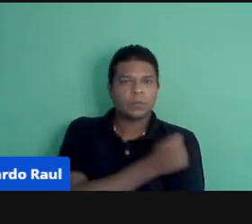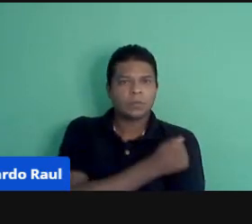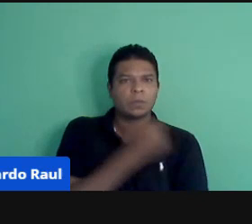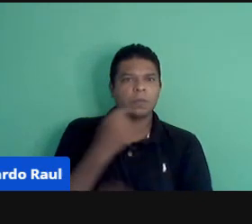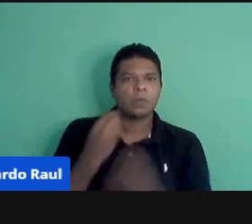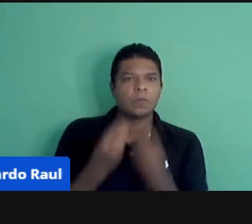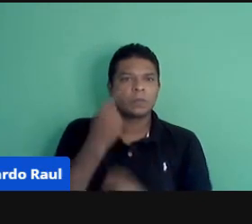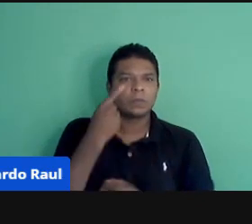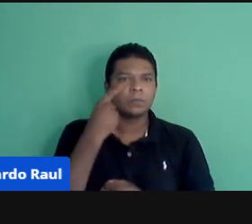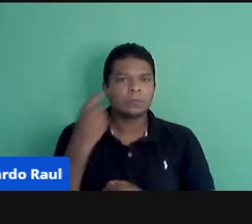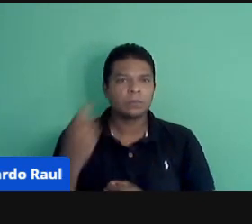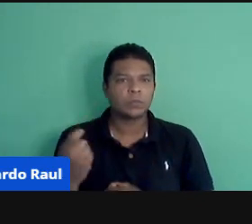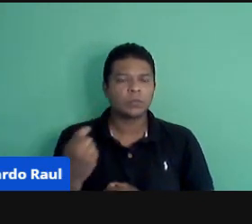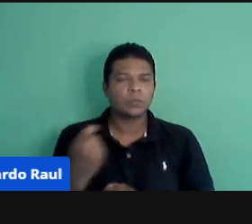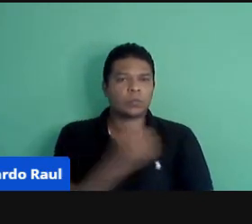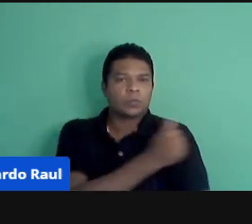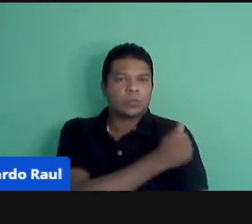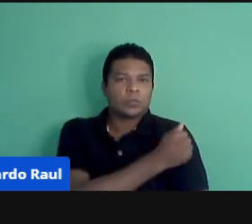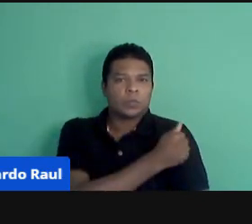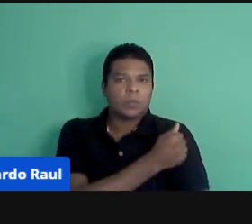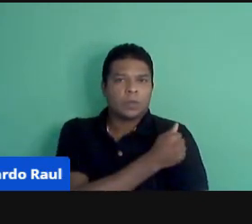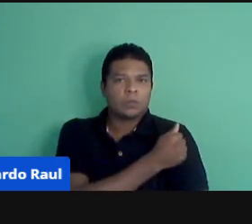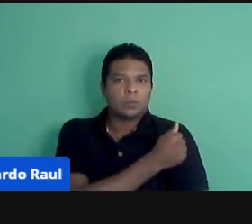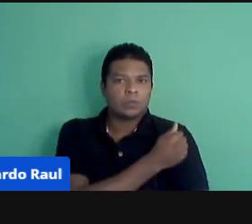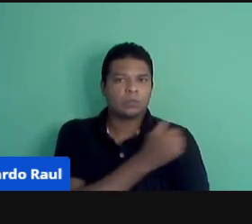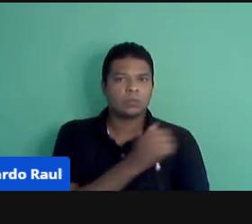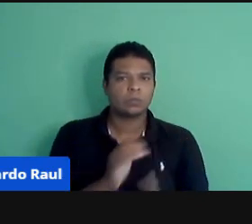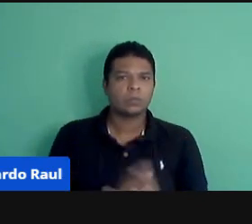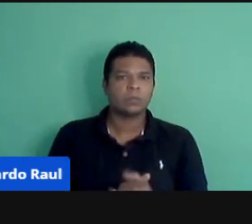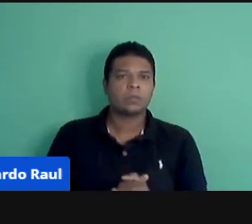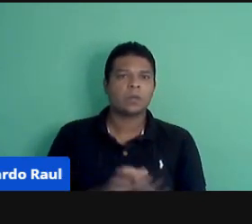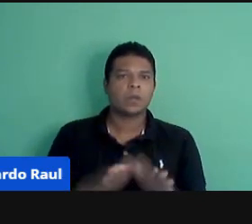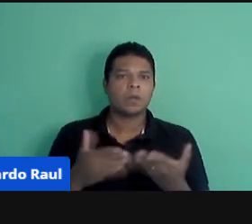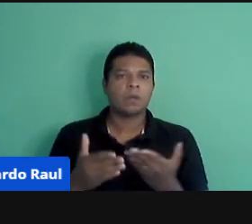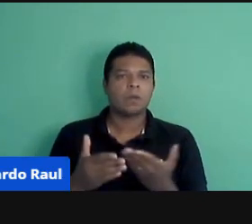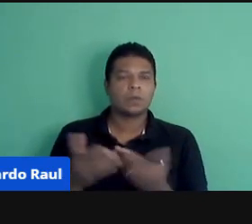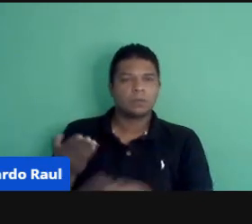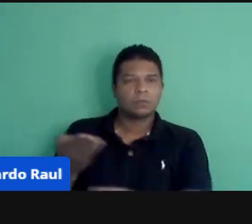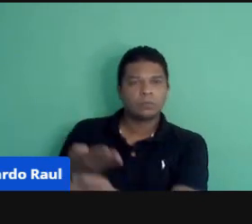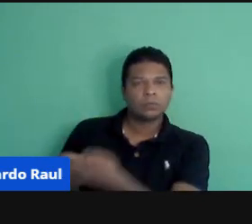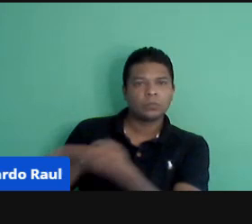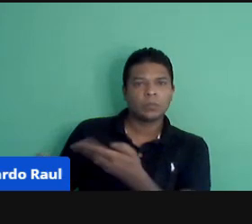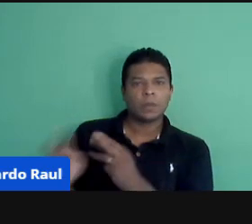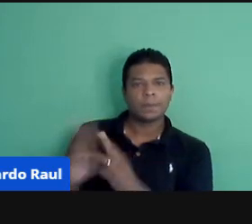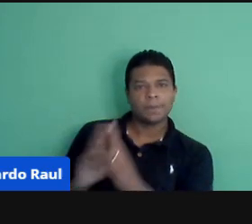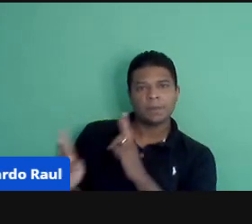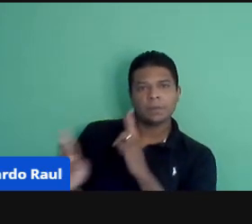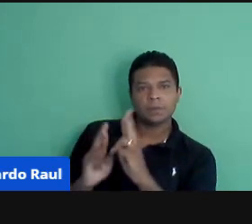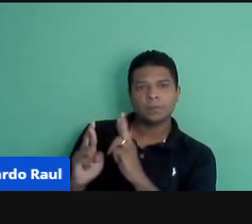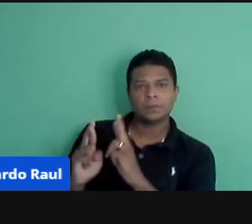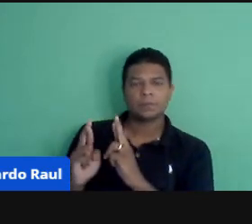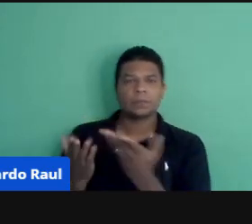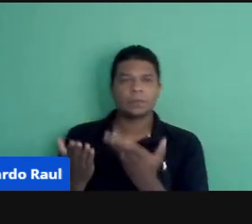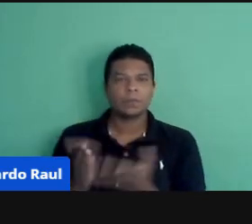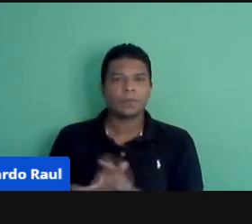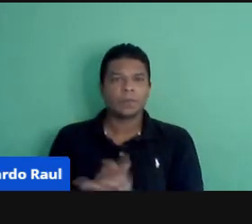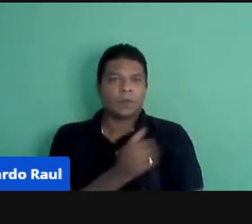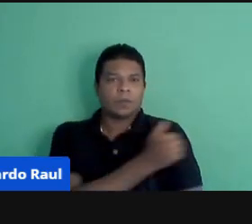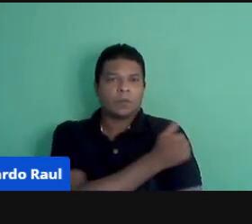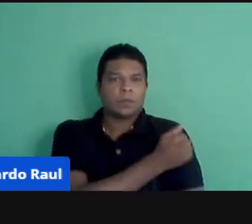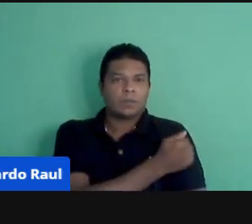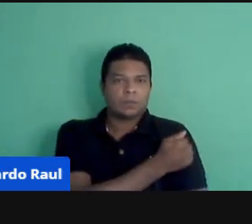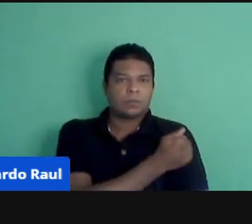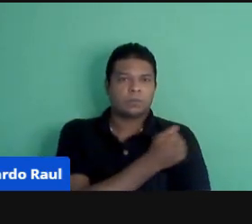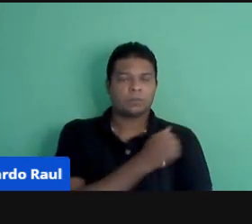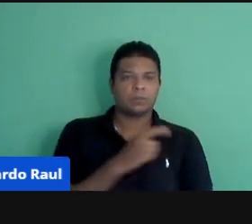percebido essa interação do ponto de vista do aluno, ou seja, qual que é o retorno, qual que é o feedback que o aluno tem trazido para vocês